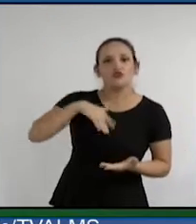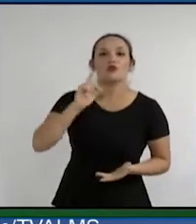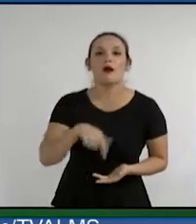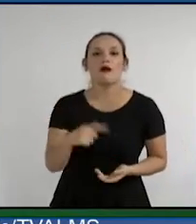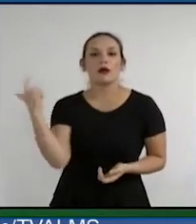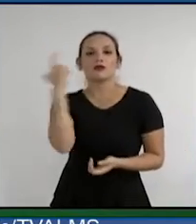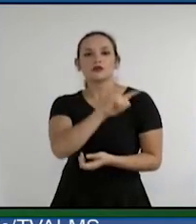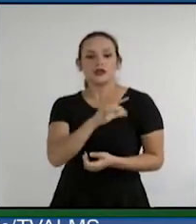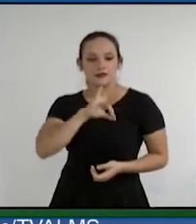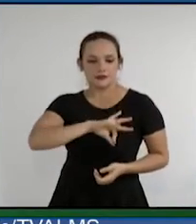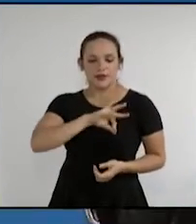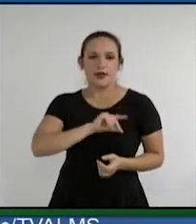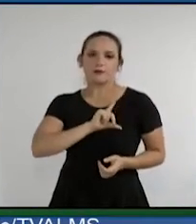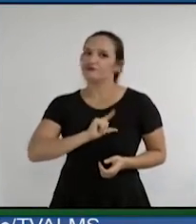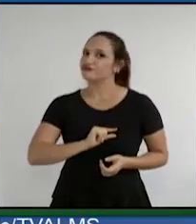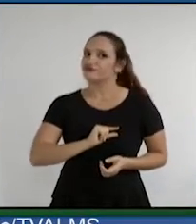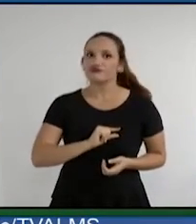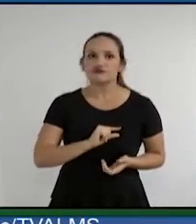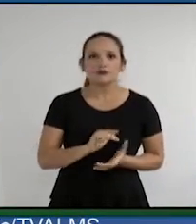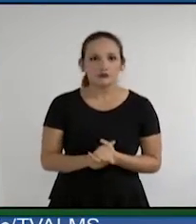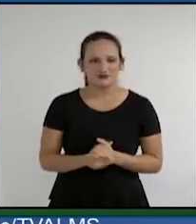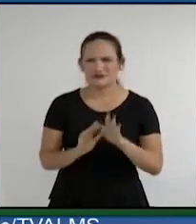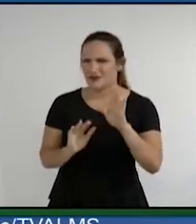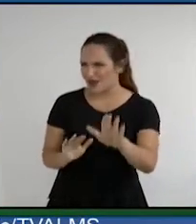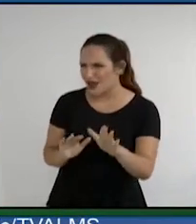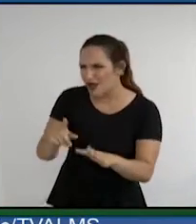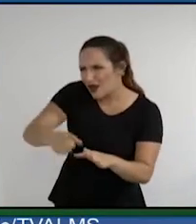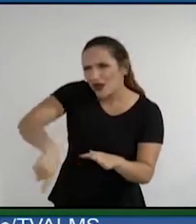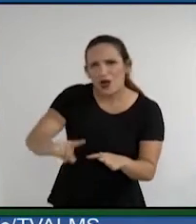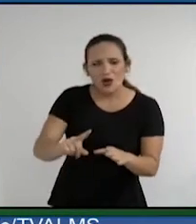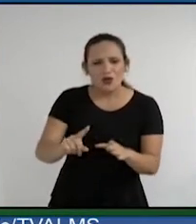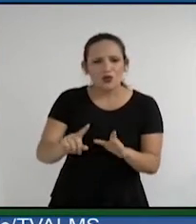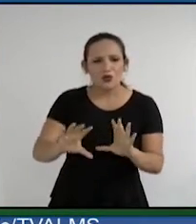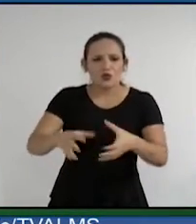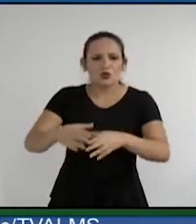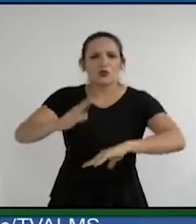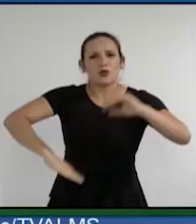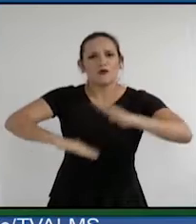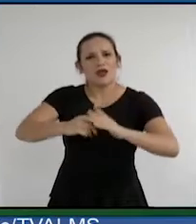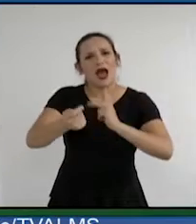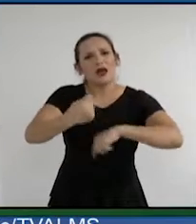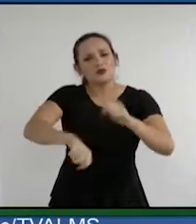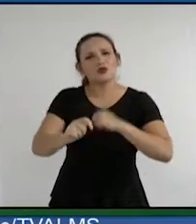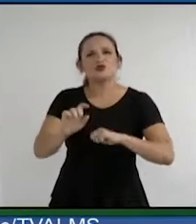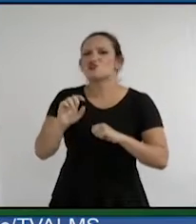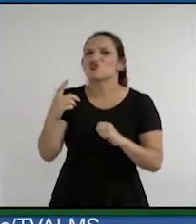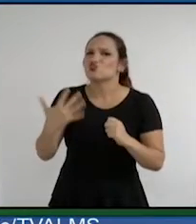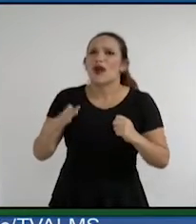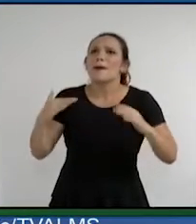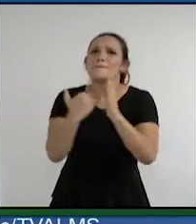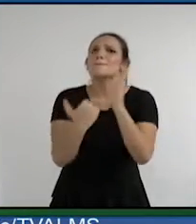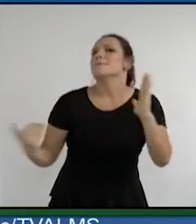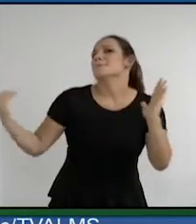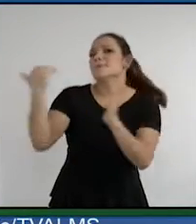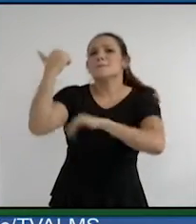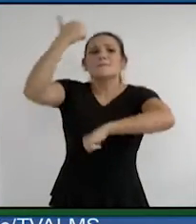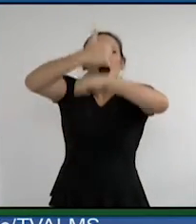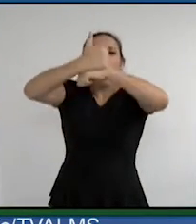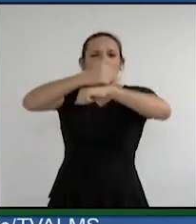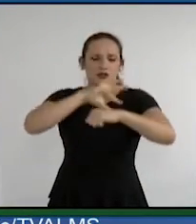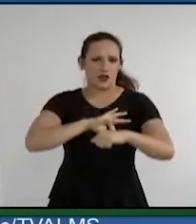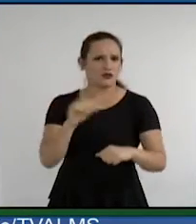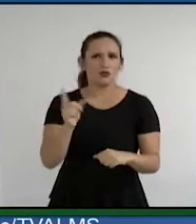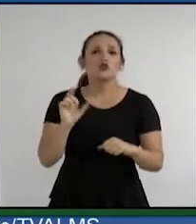Eles não estão pedindo para ser o maior salário, eles querem só as perdas salariais de 20%. Quer